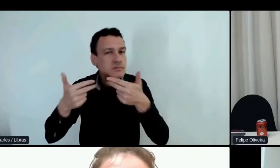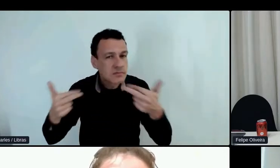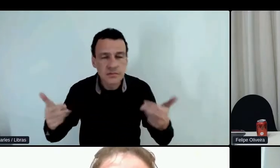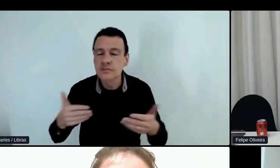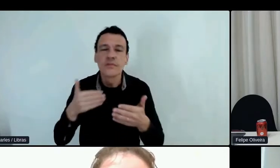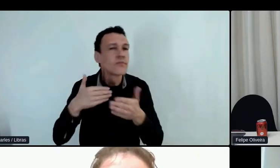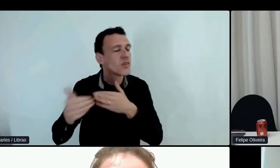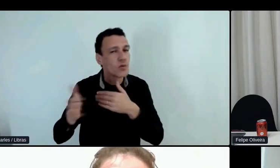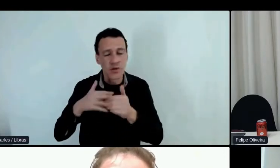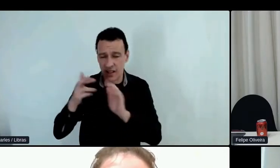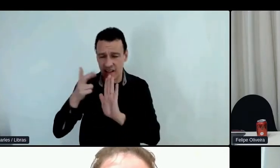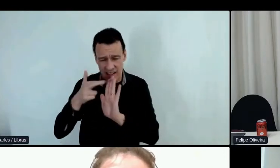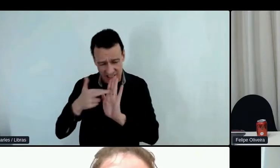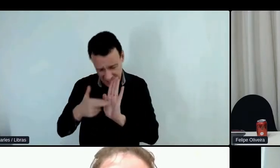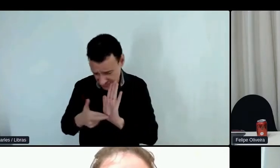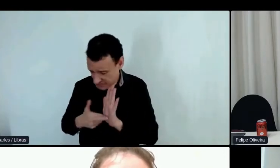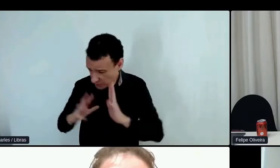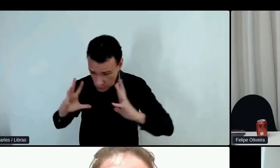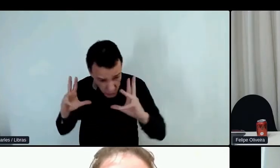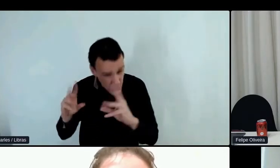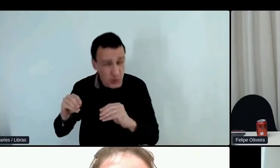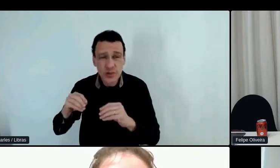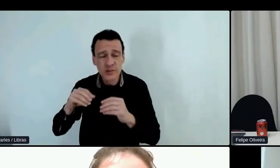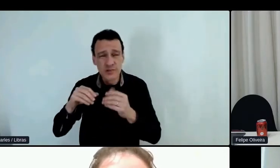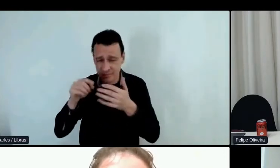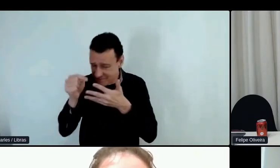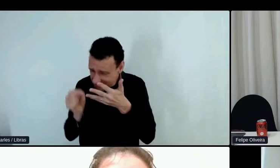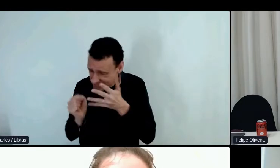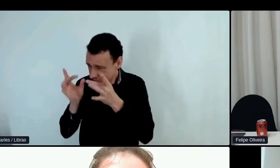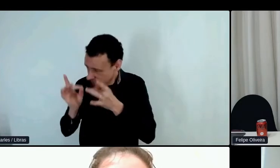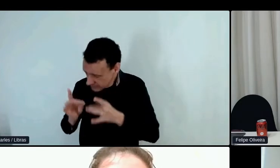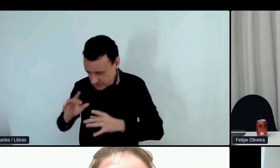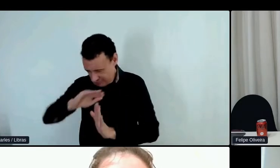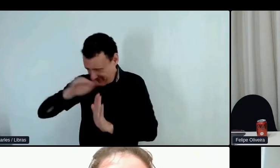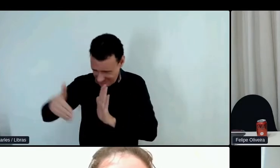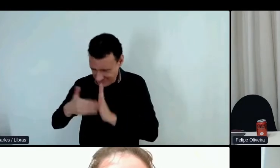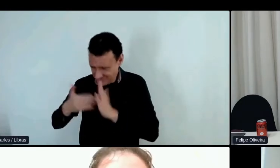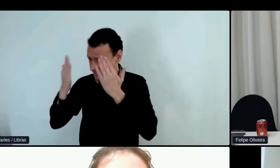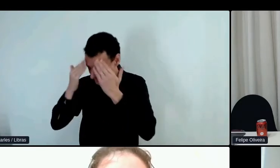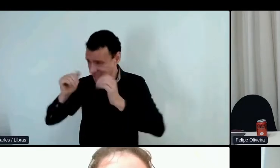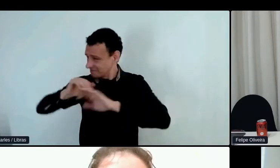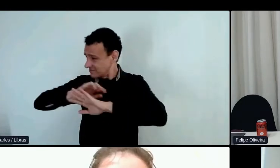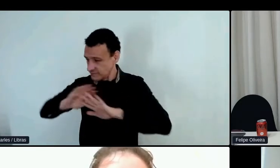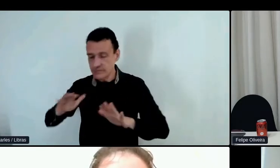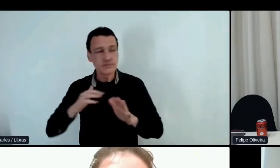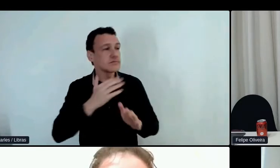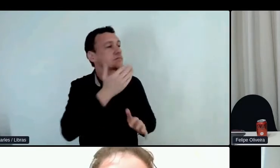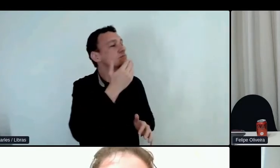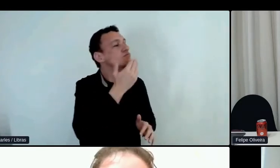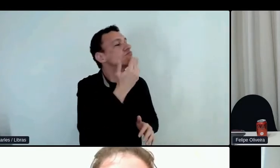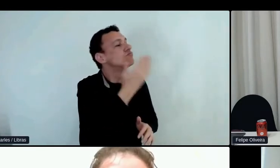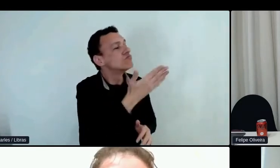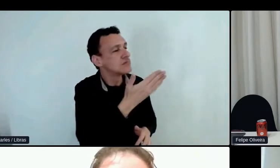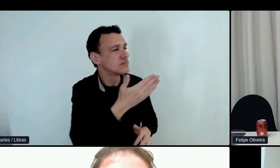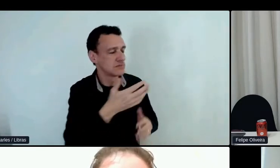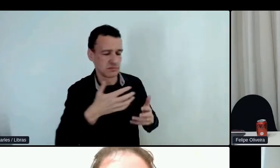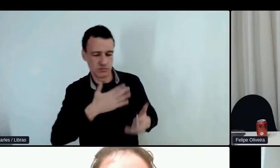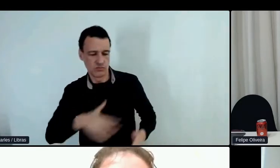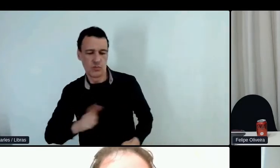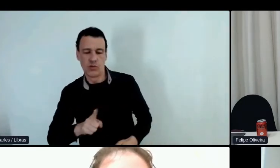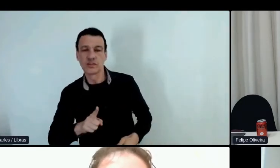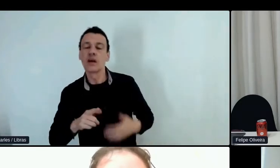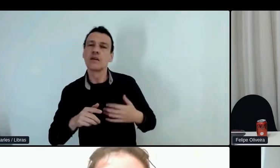no meu caso, eu não consigo pedir ajuda, porque, assim, eu faço tudo, até vou buscar todas as regras, eu gosto de